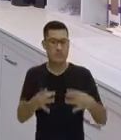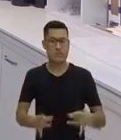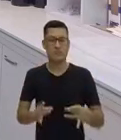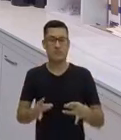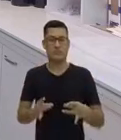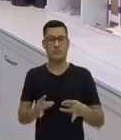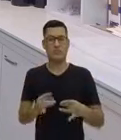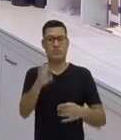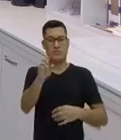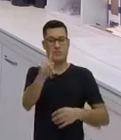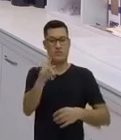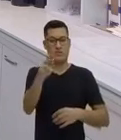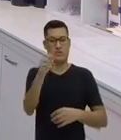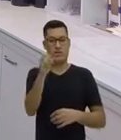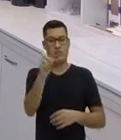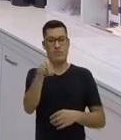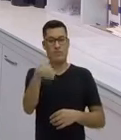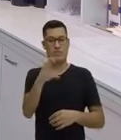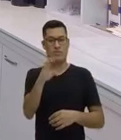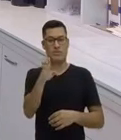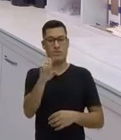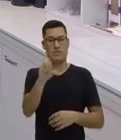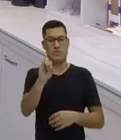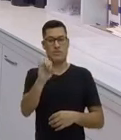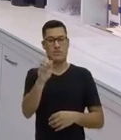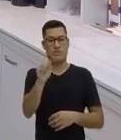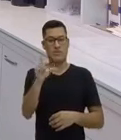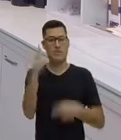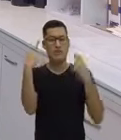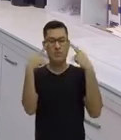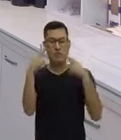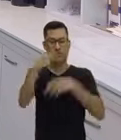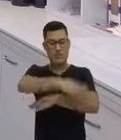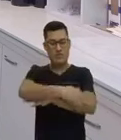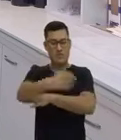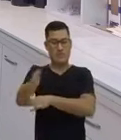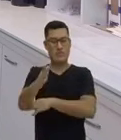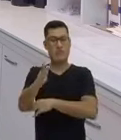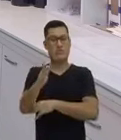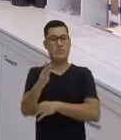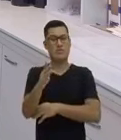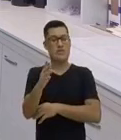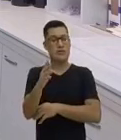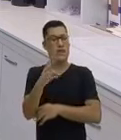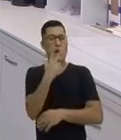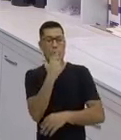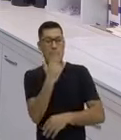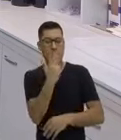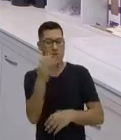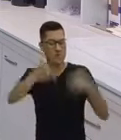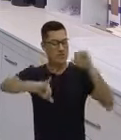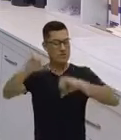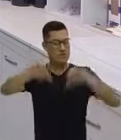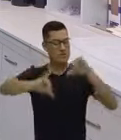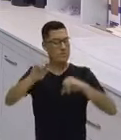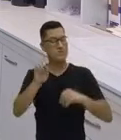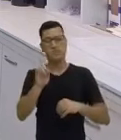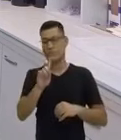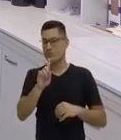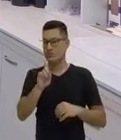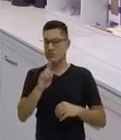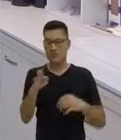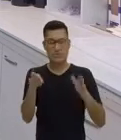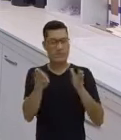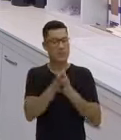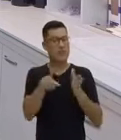exponenciais. E como vocês podem ver, hoje eu estou aqui dentro de um laboratório, não é isso? Um laboratório que parece que é uma aula de química, mas não é. A gente vai enxergar